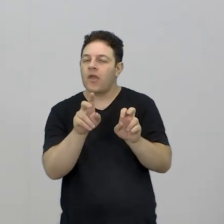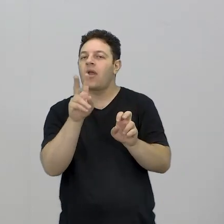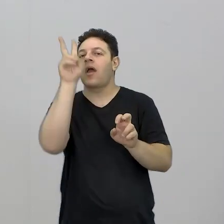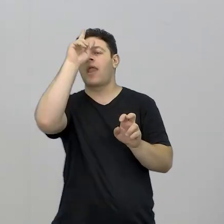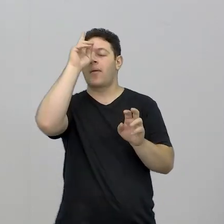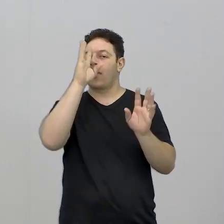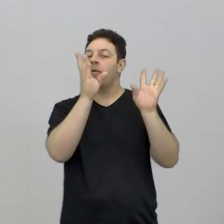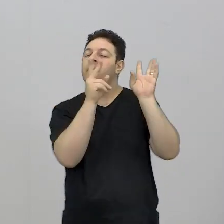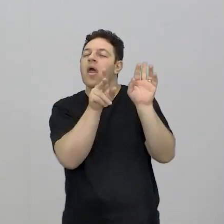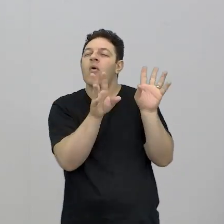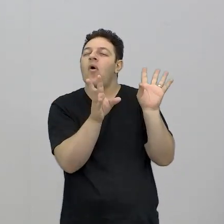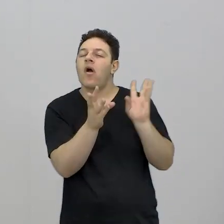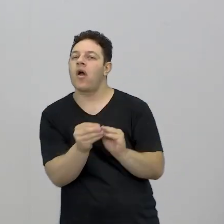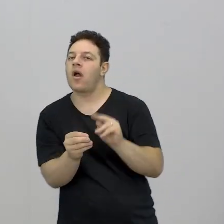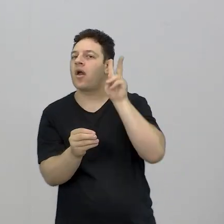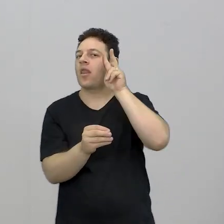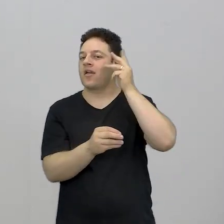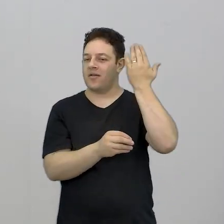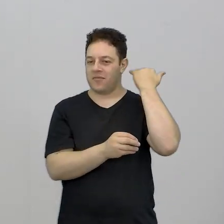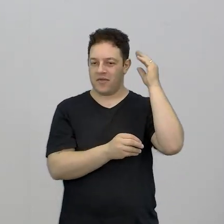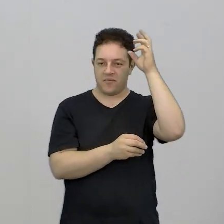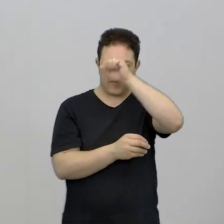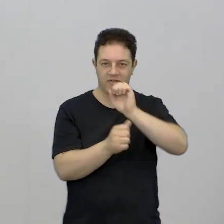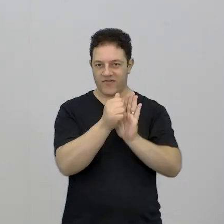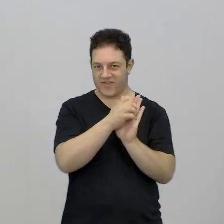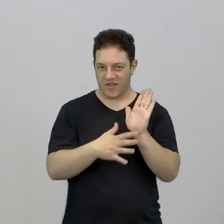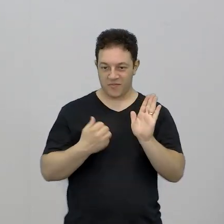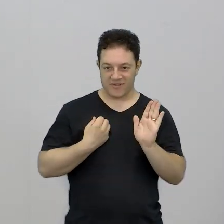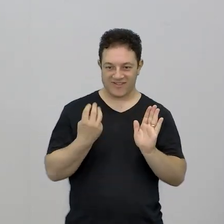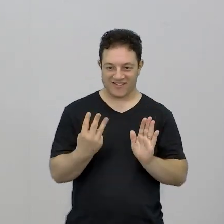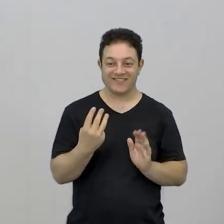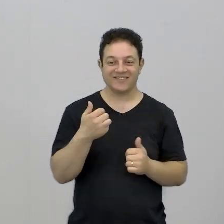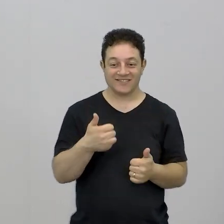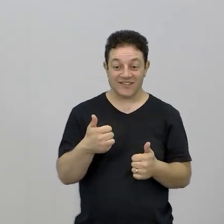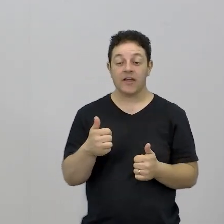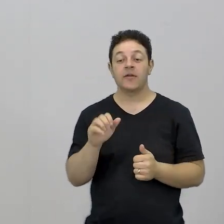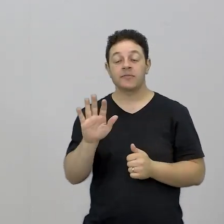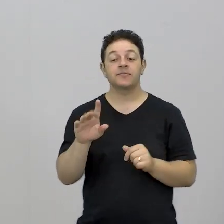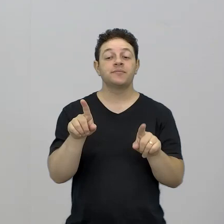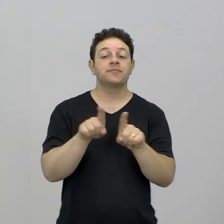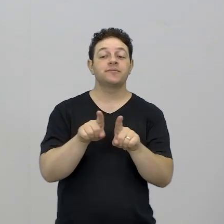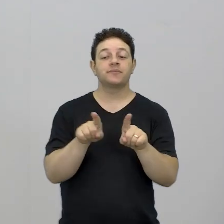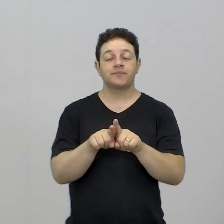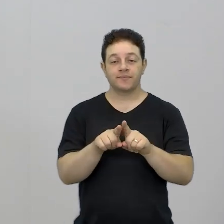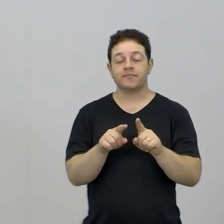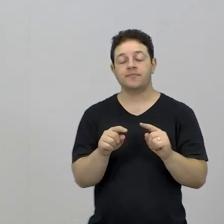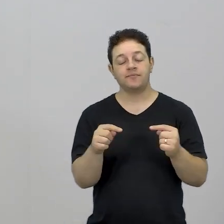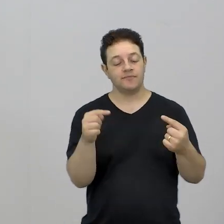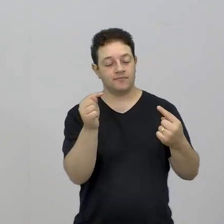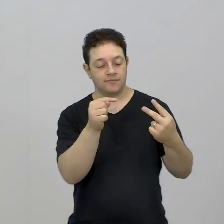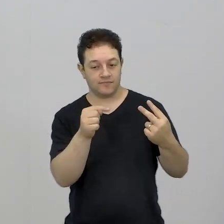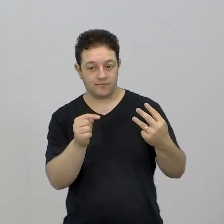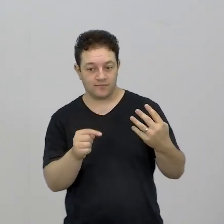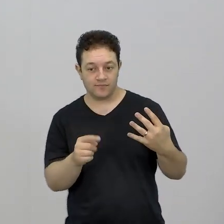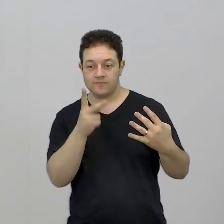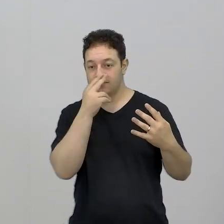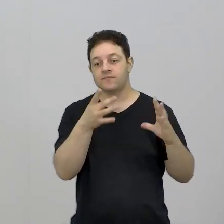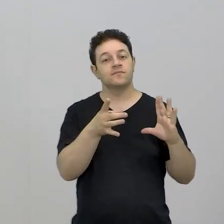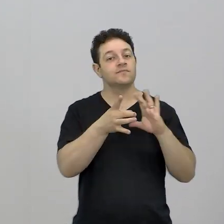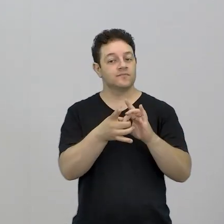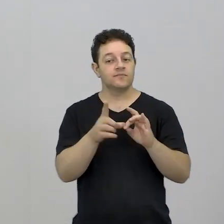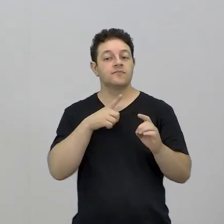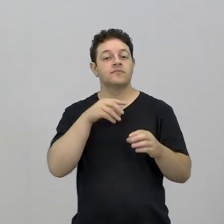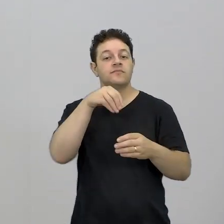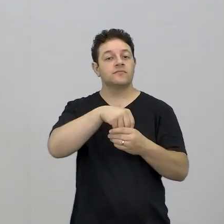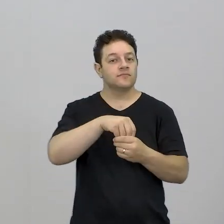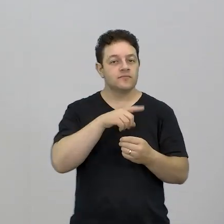gente viu na nossa atividade 3, ok? E aí, os eixos estruturantes que estão